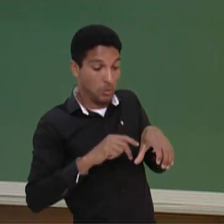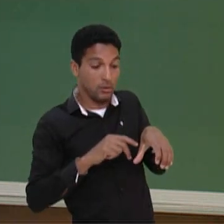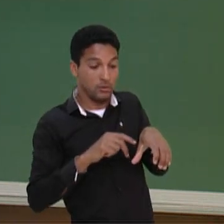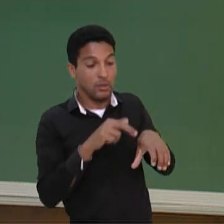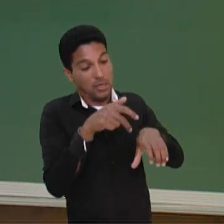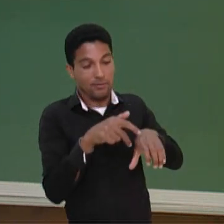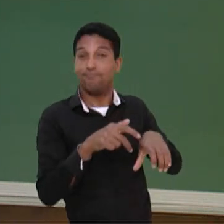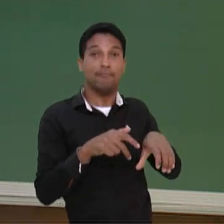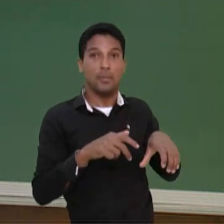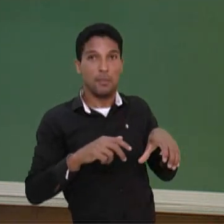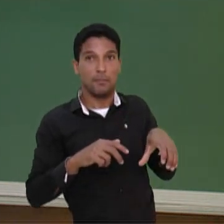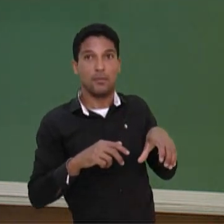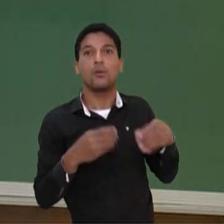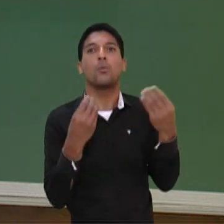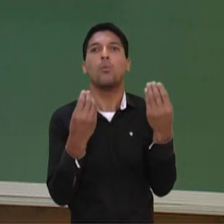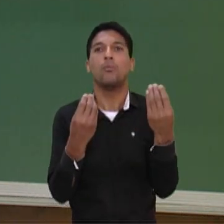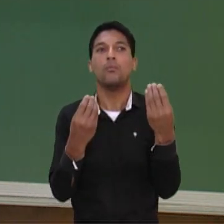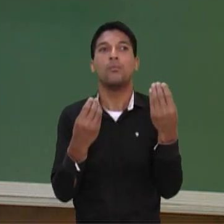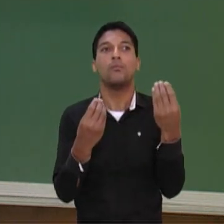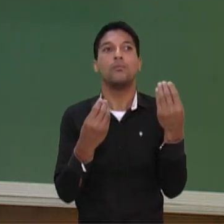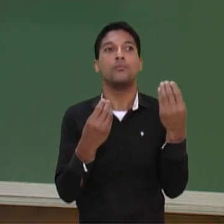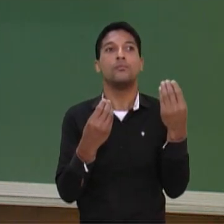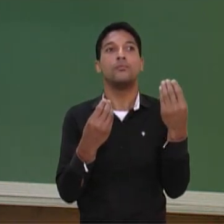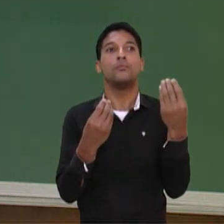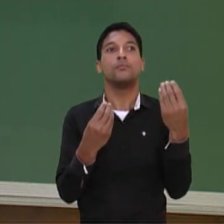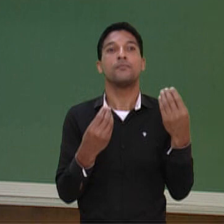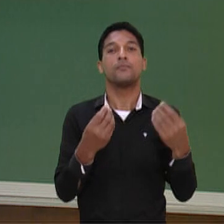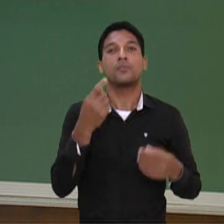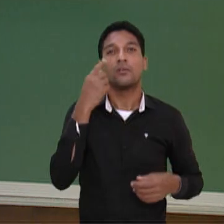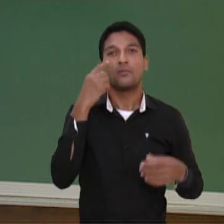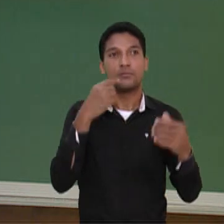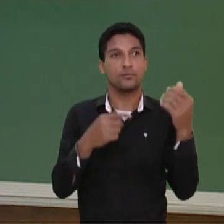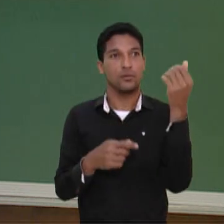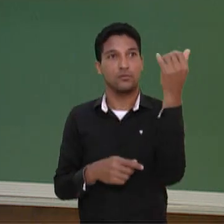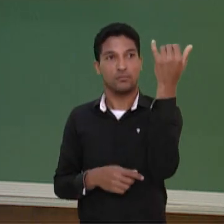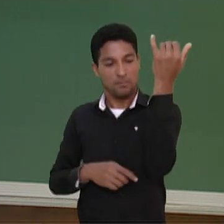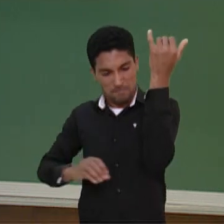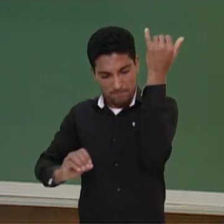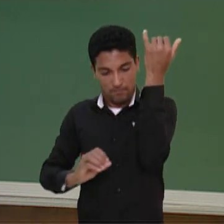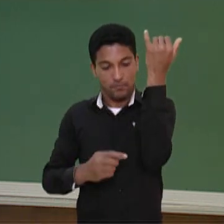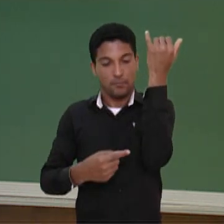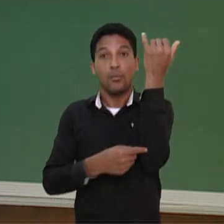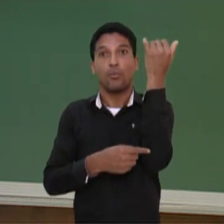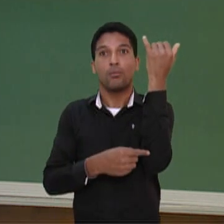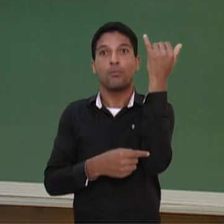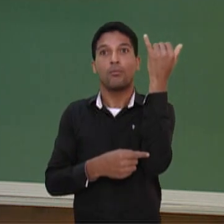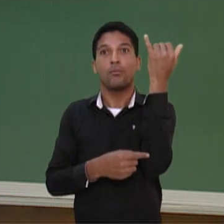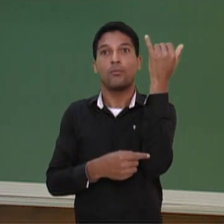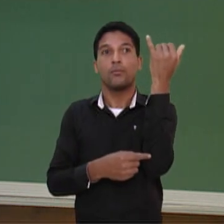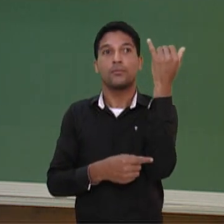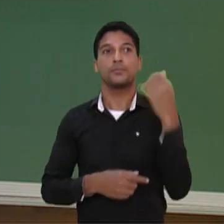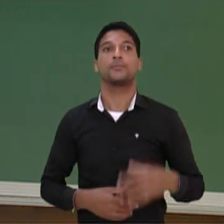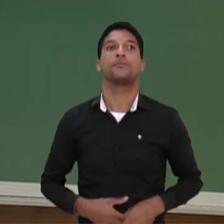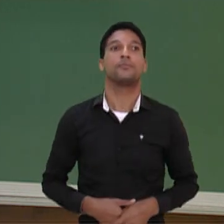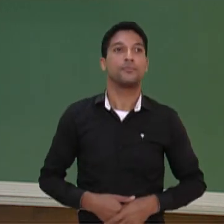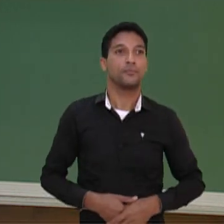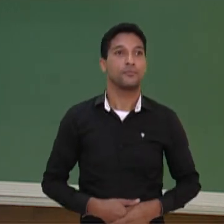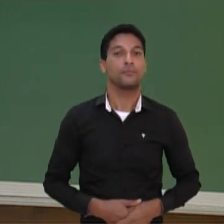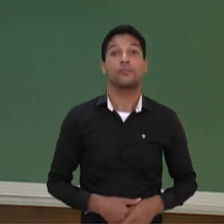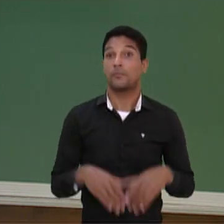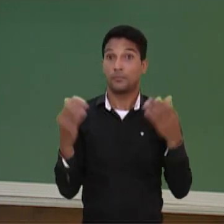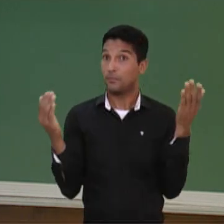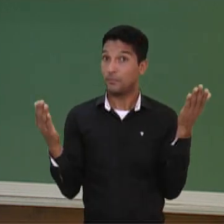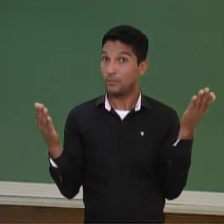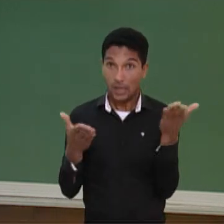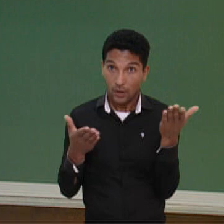ele começar a andar certinho? Então, bem no vértice da parábola, ok? Então